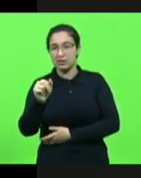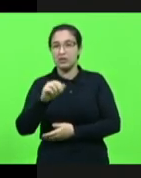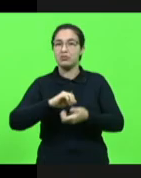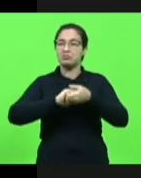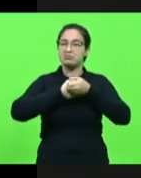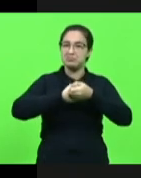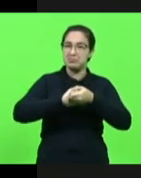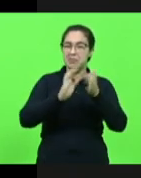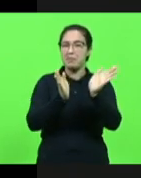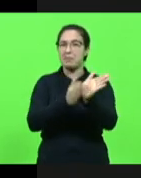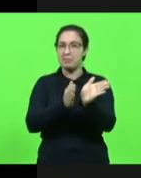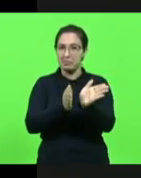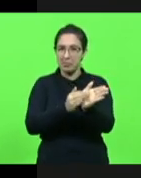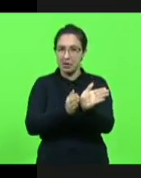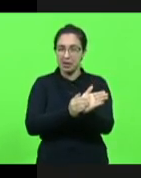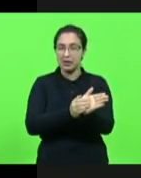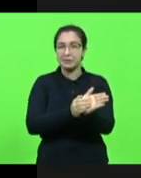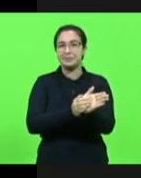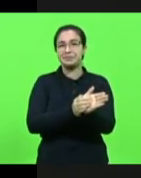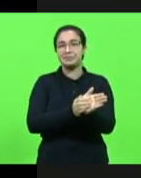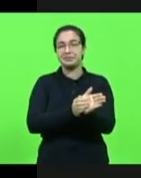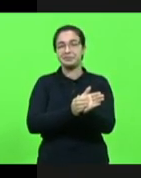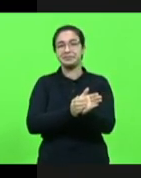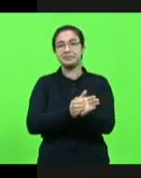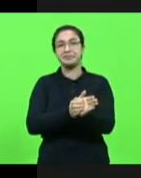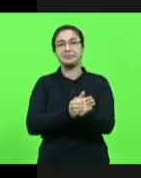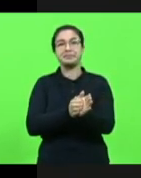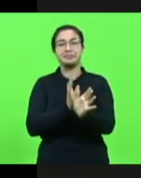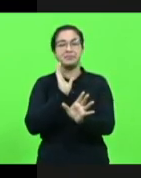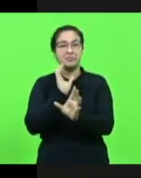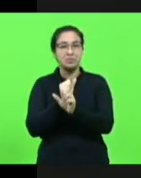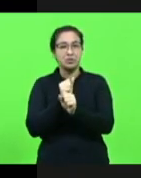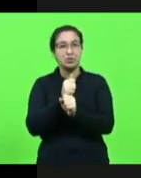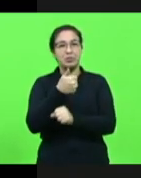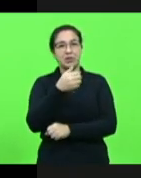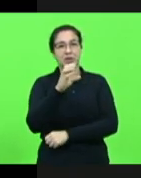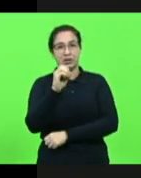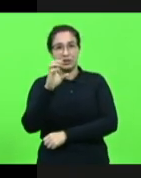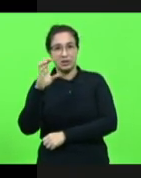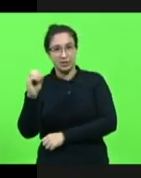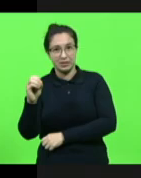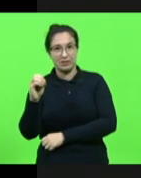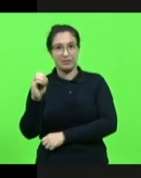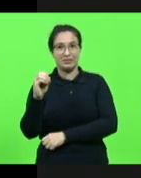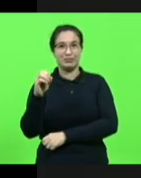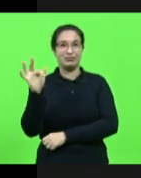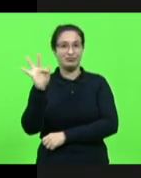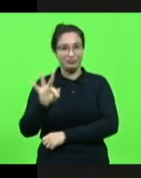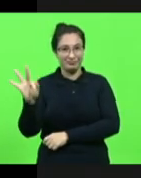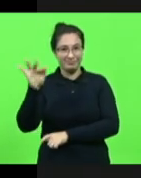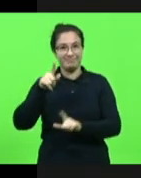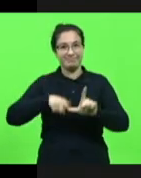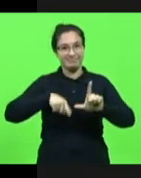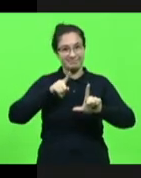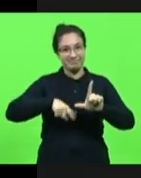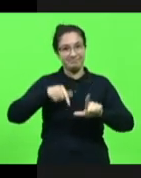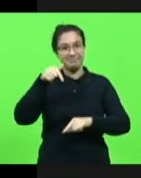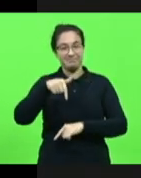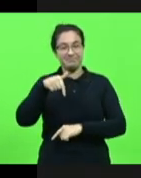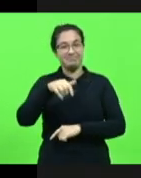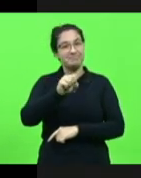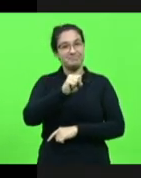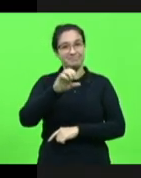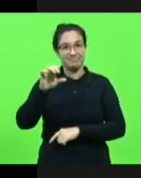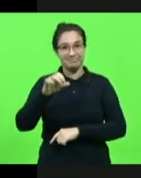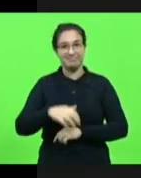parabéns por esse centenário da Academia de Letras do Estado de Santa Catarina. Você, sem